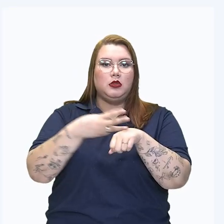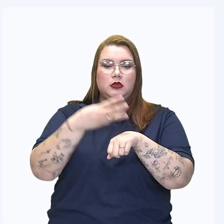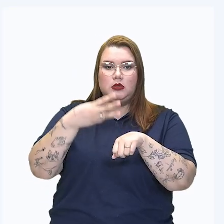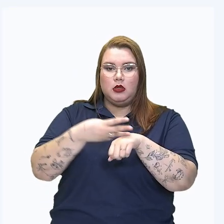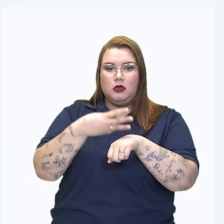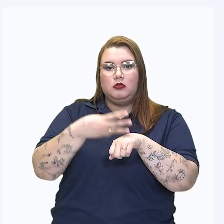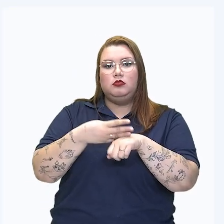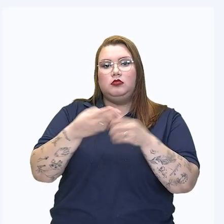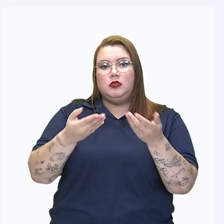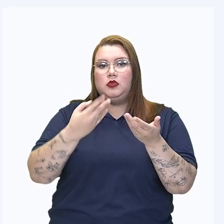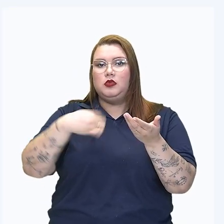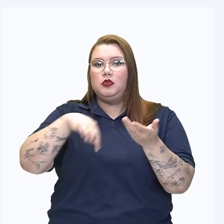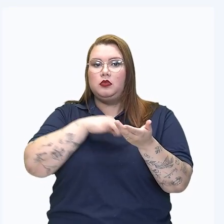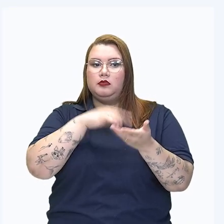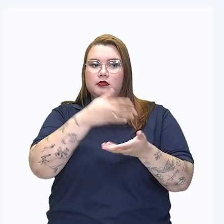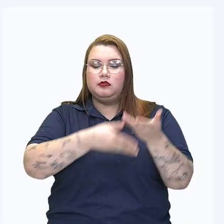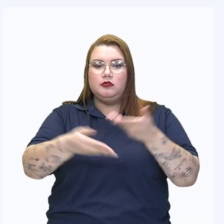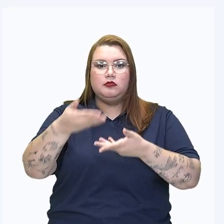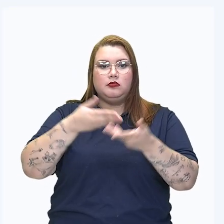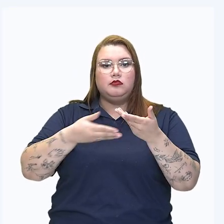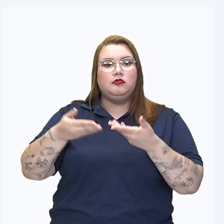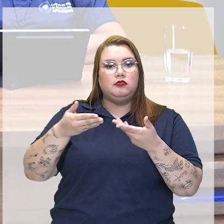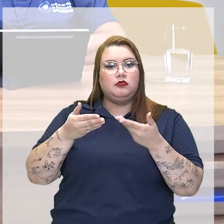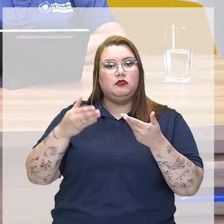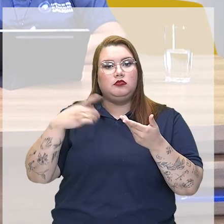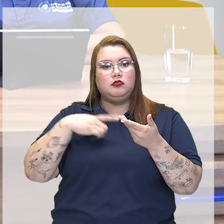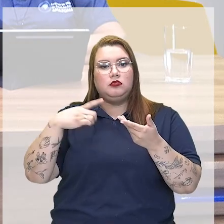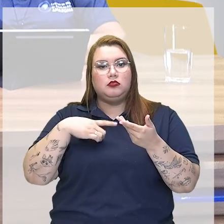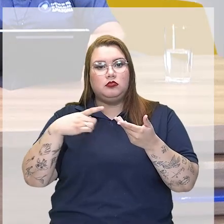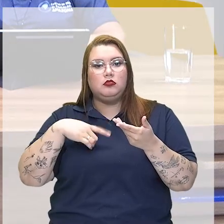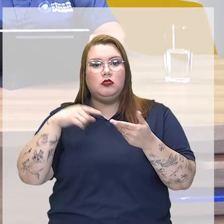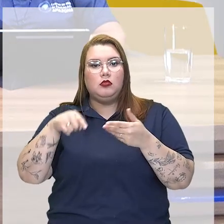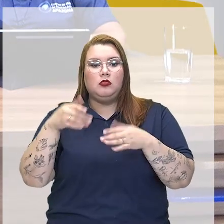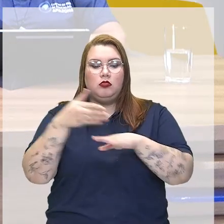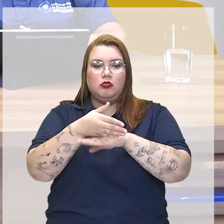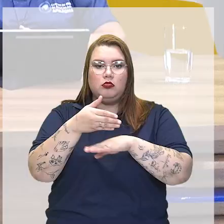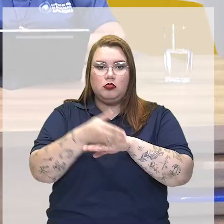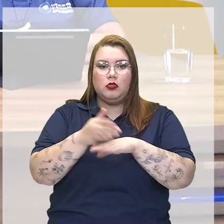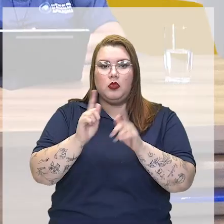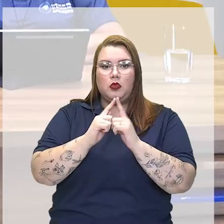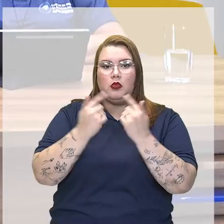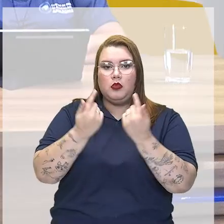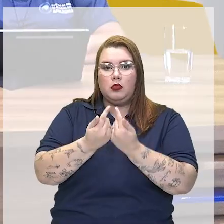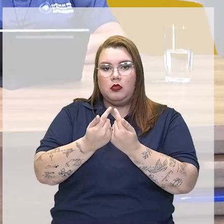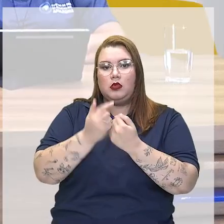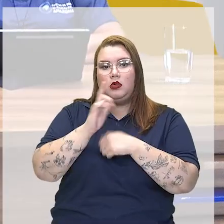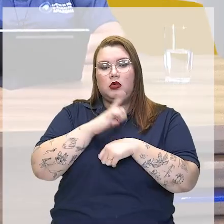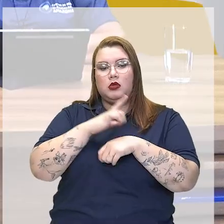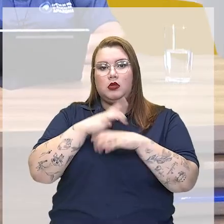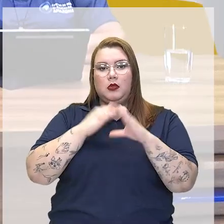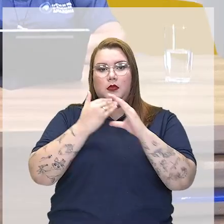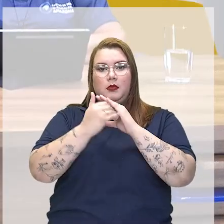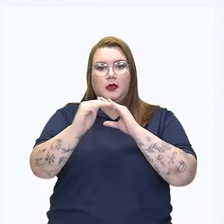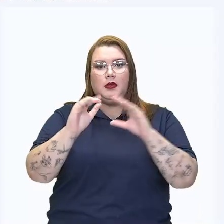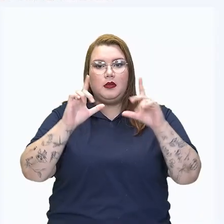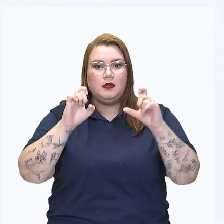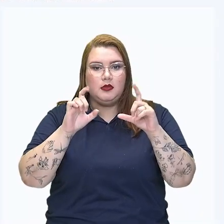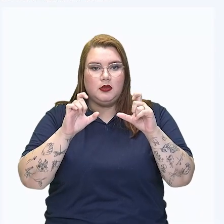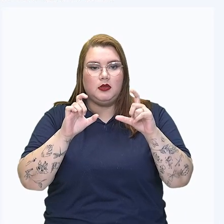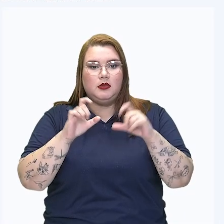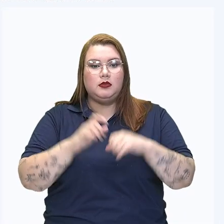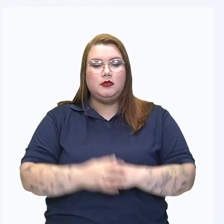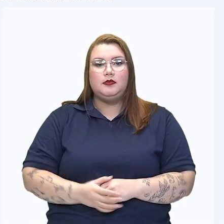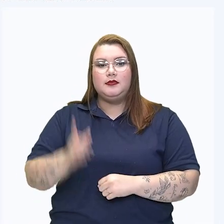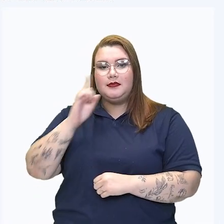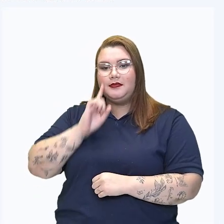né? E os nossos colaboradores, os nossos servidores aqui que estão na assessoria desses grupos, a gente vai estar passando a fotinha para vocês